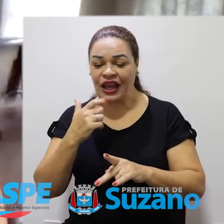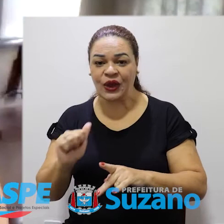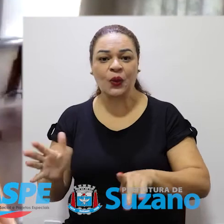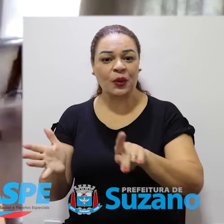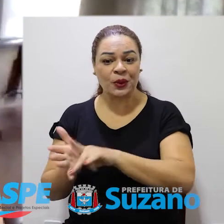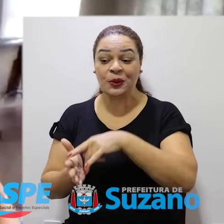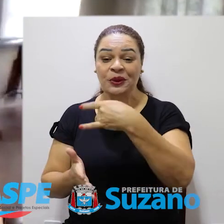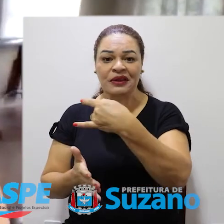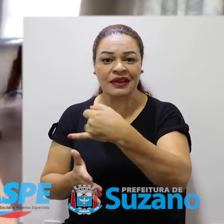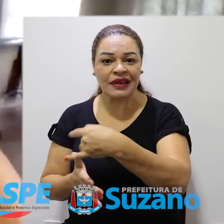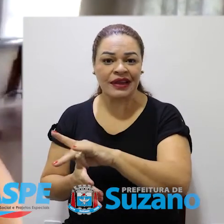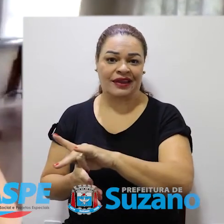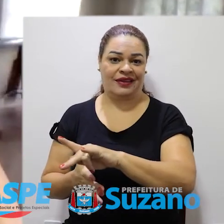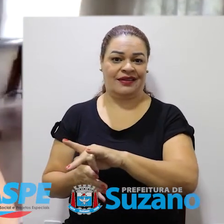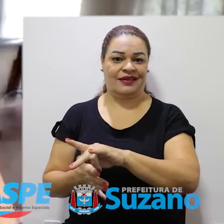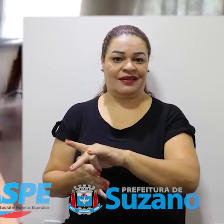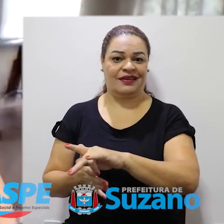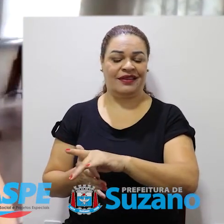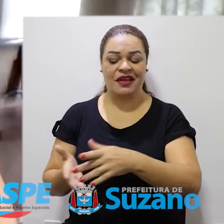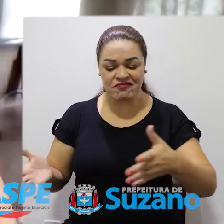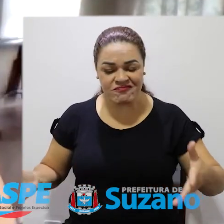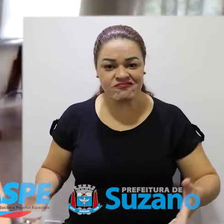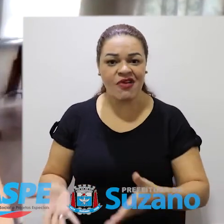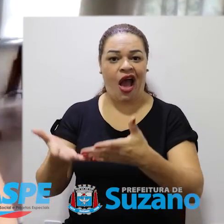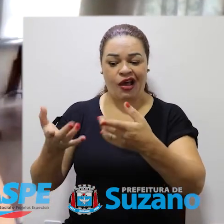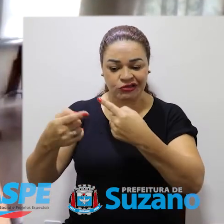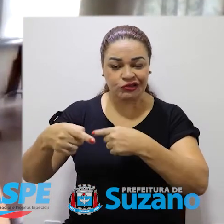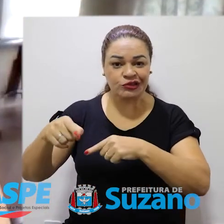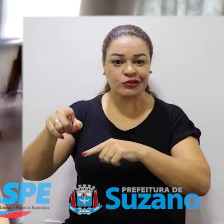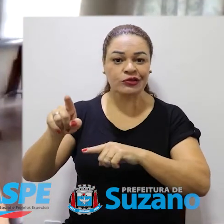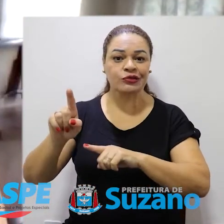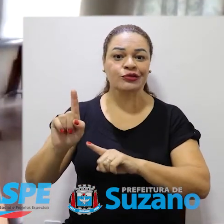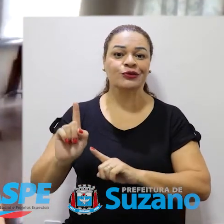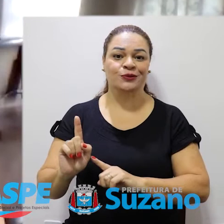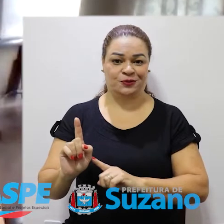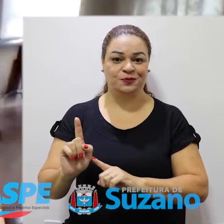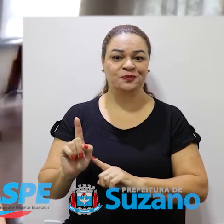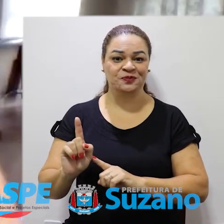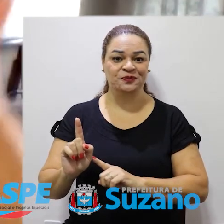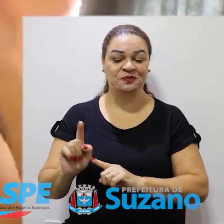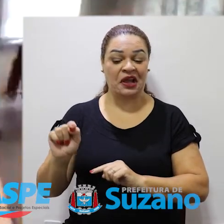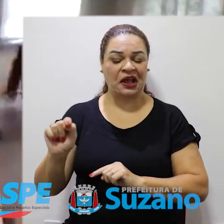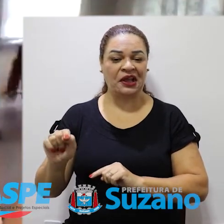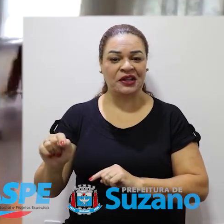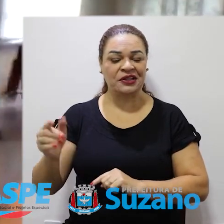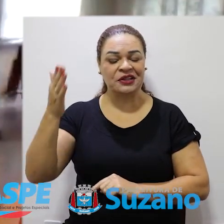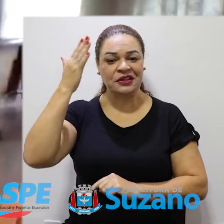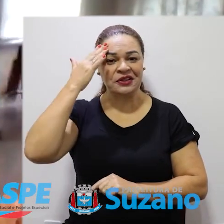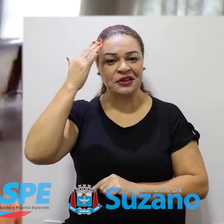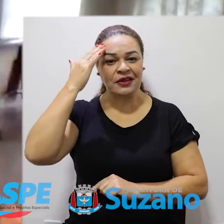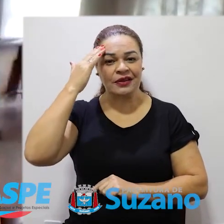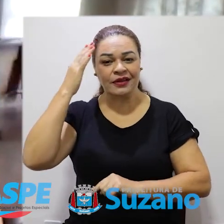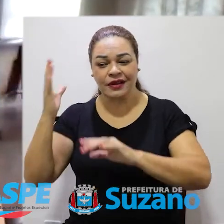E é uma língua capaz de dar para a pessoa, né, esses subsídios para entender